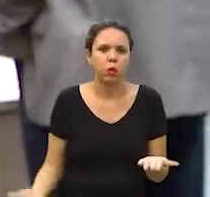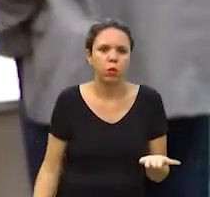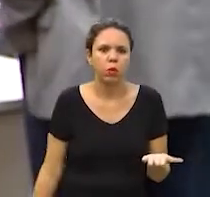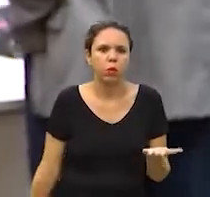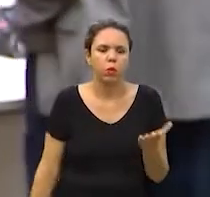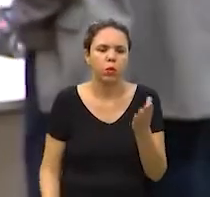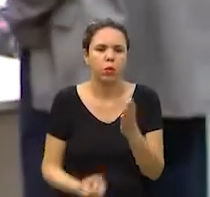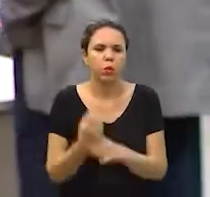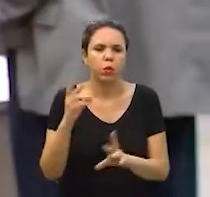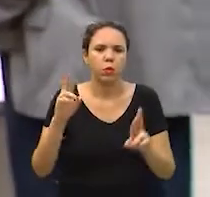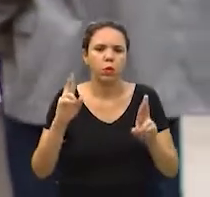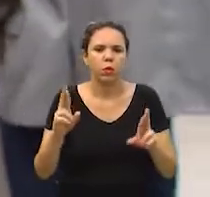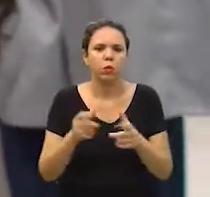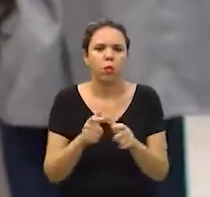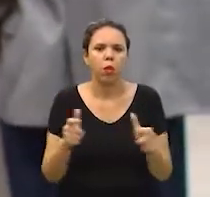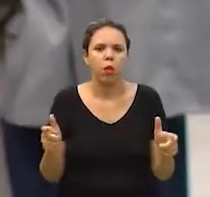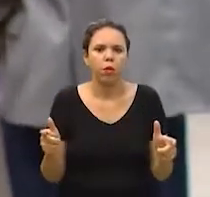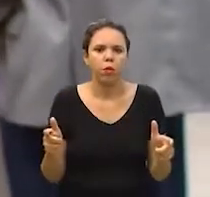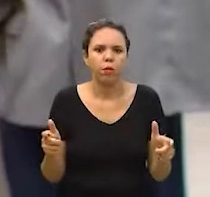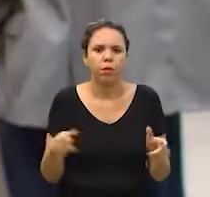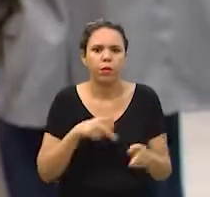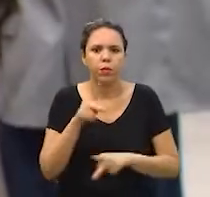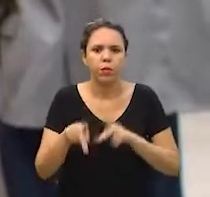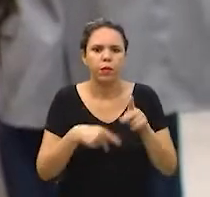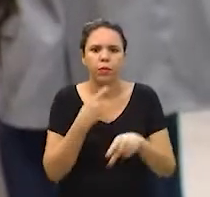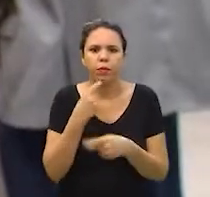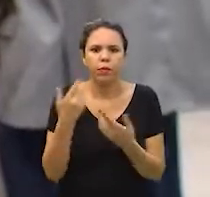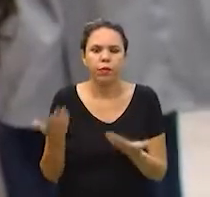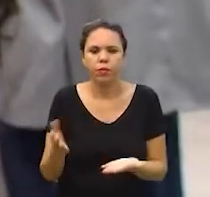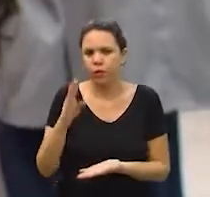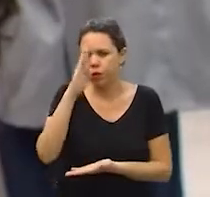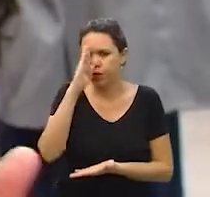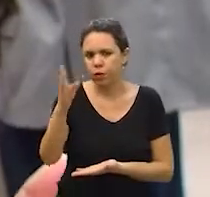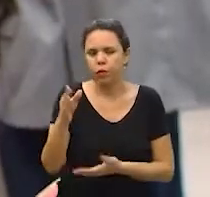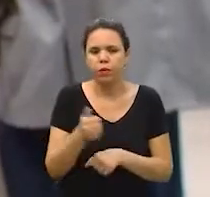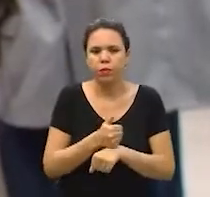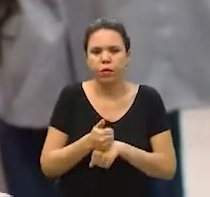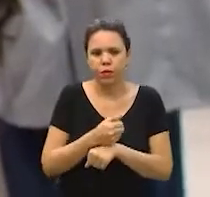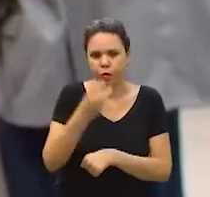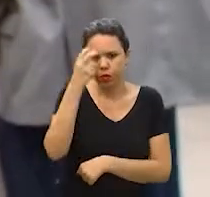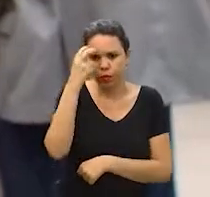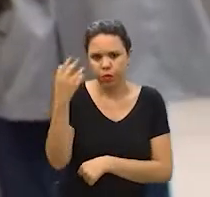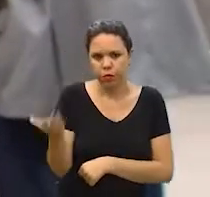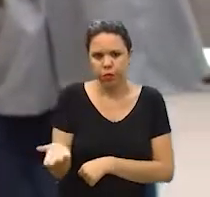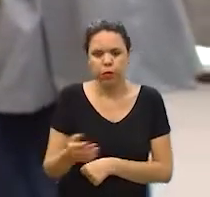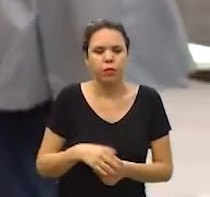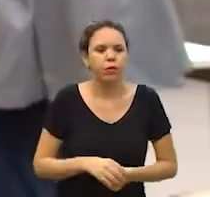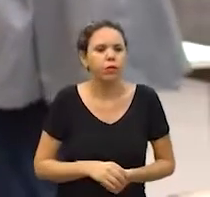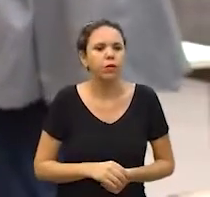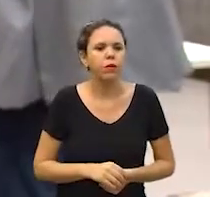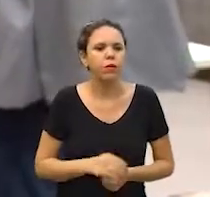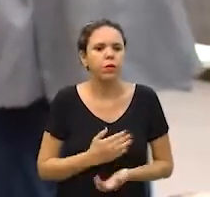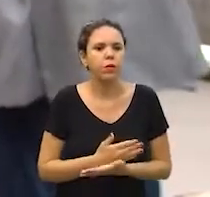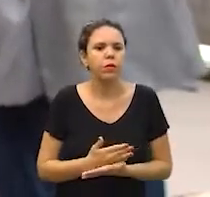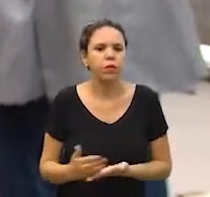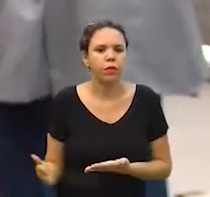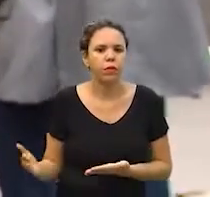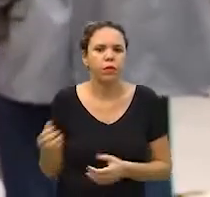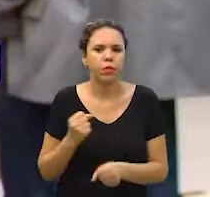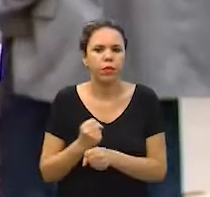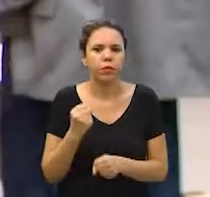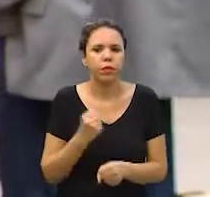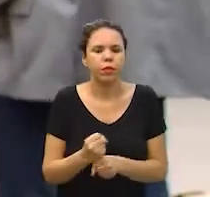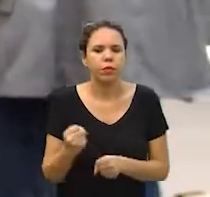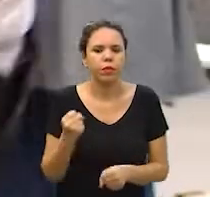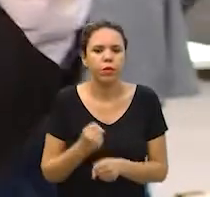Convivência, criou uma expectativa muito grande na população de Campinas, principalmente no segmento cultural. E com o início